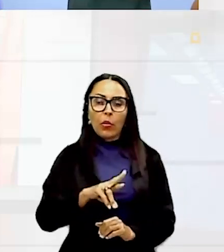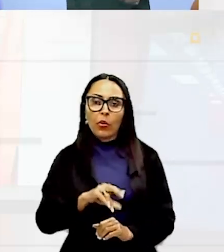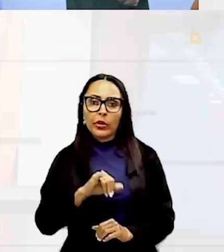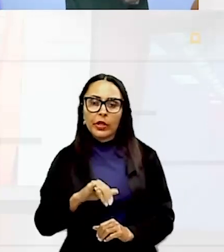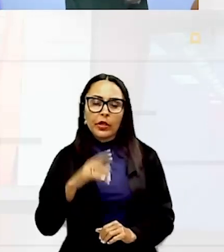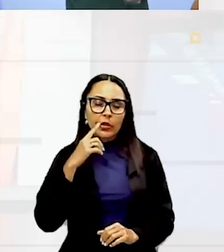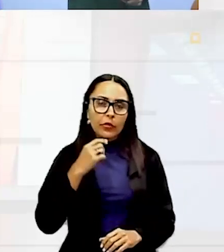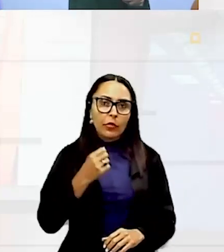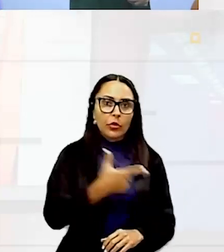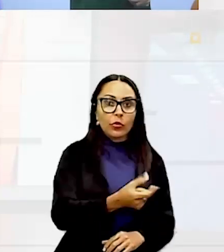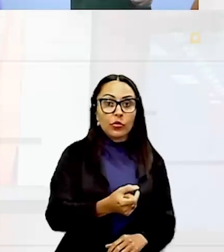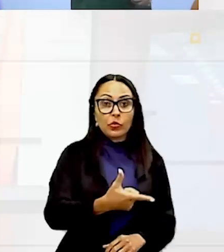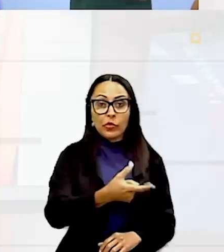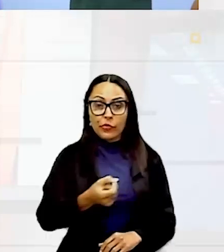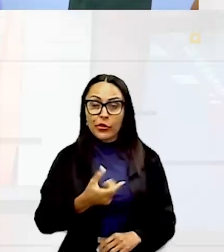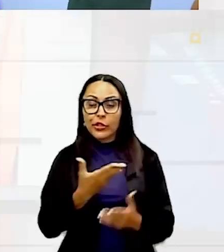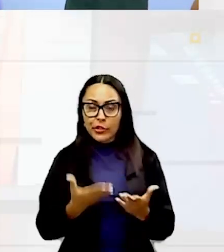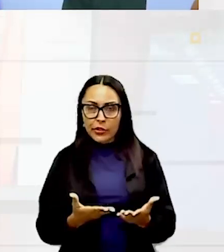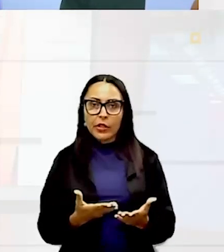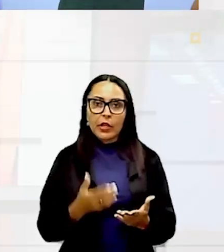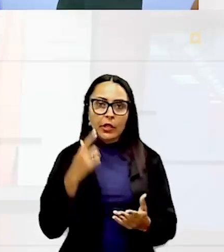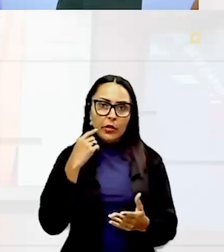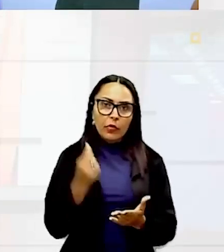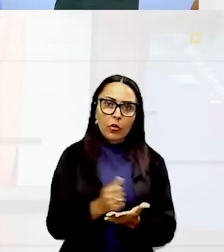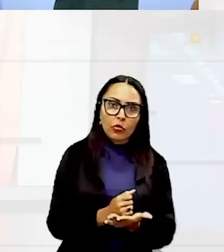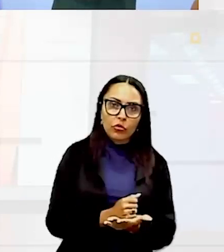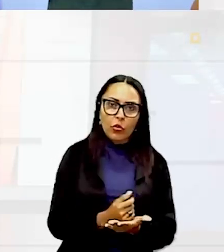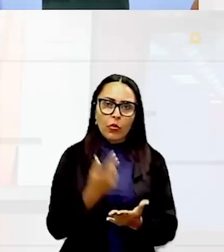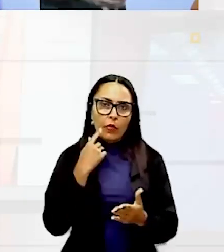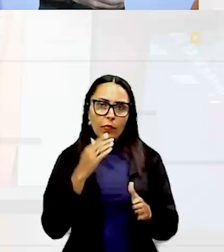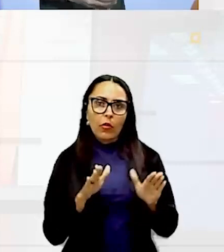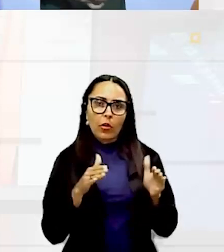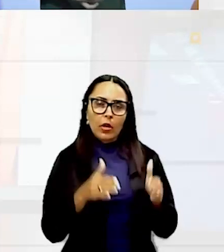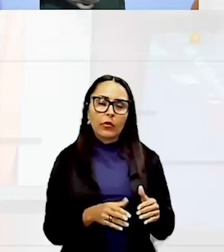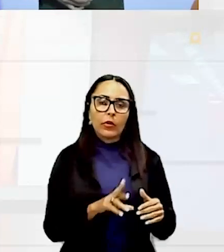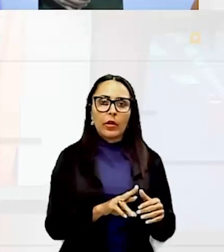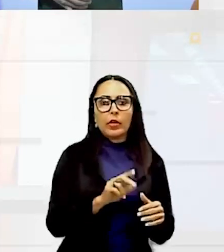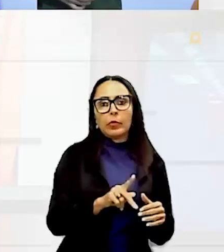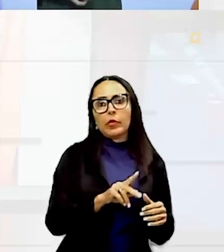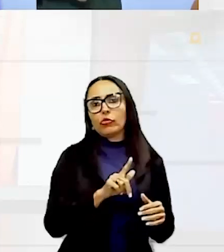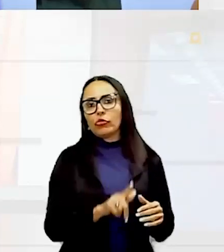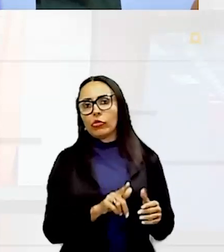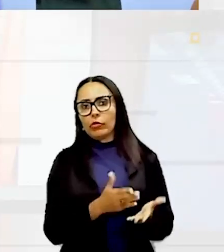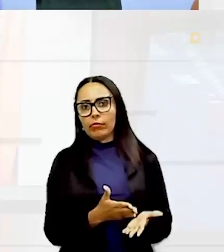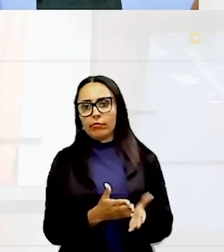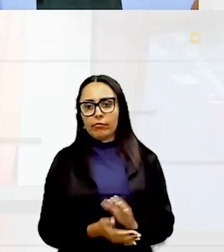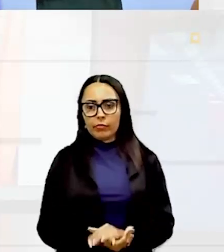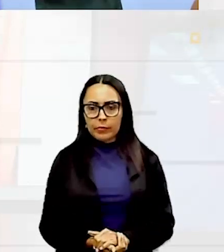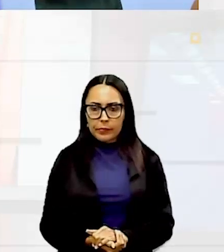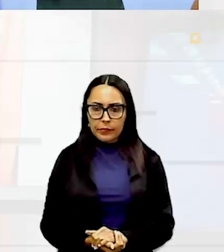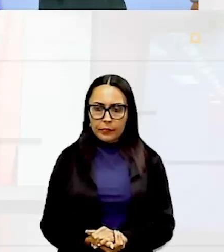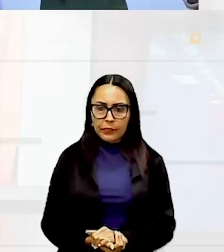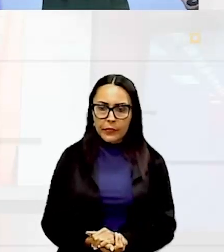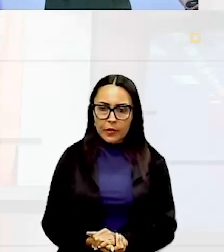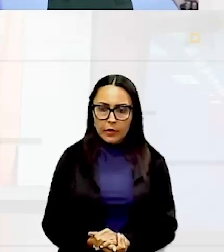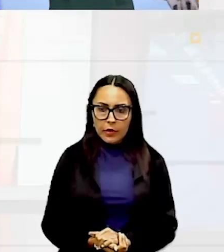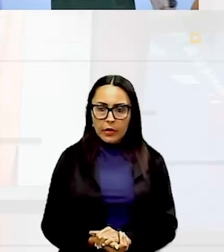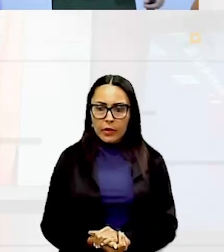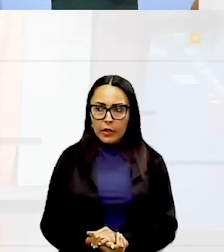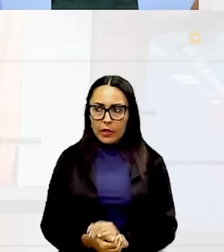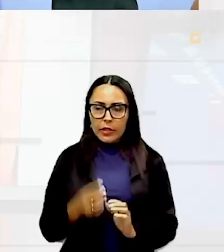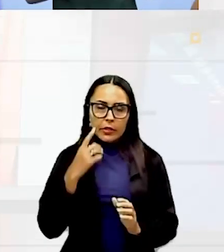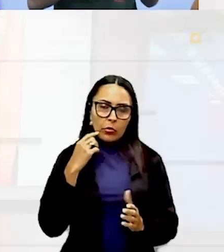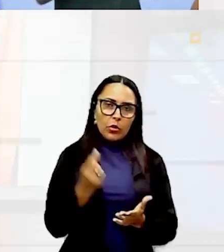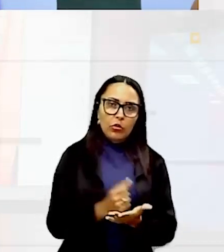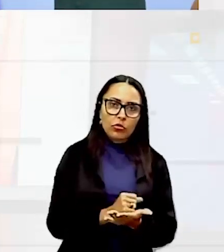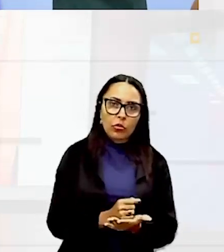lançado em 2020. Que ele já é um jogo mais focado em RPG, ou seja, roleplay game, que é um jogo